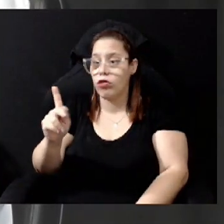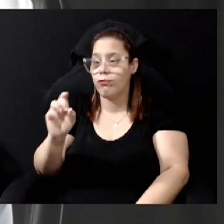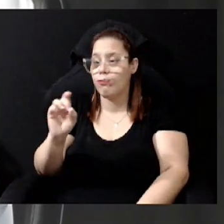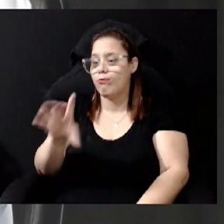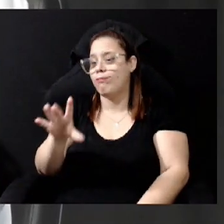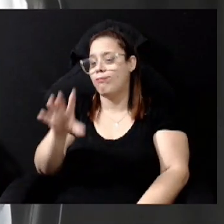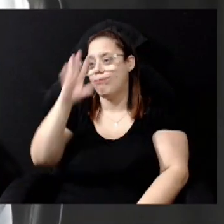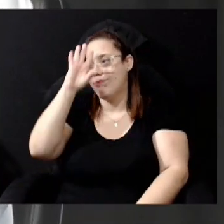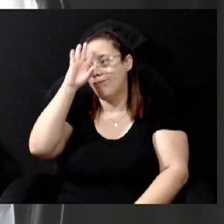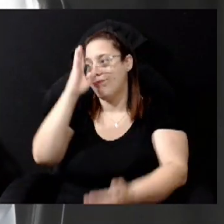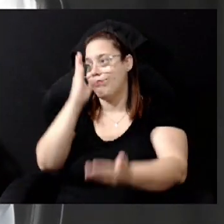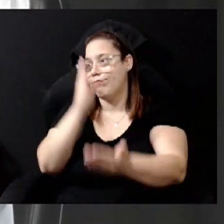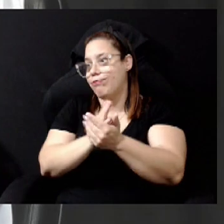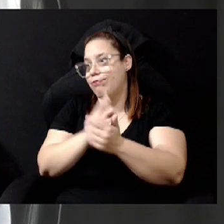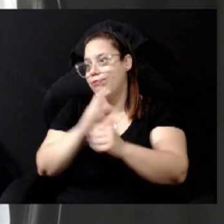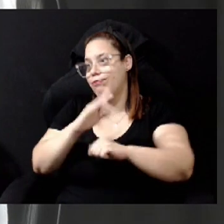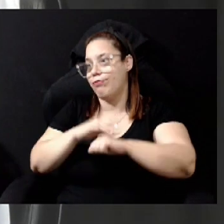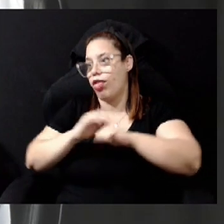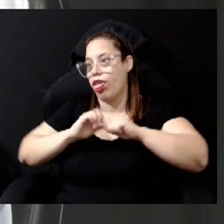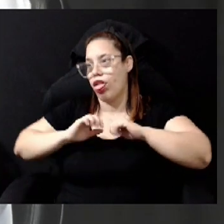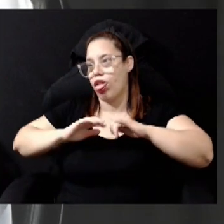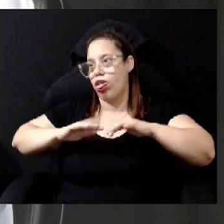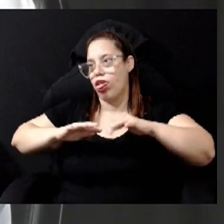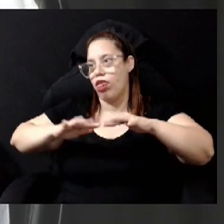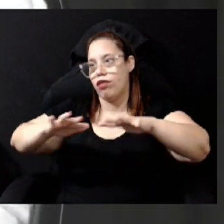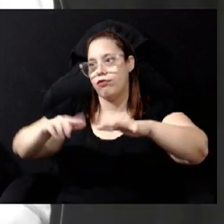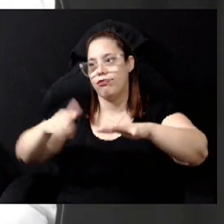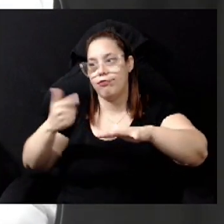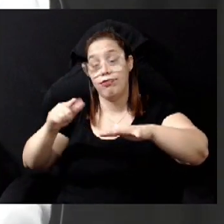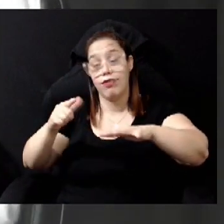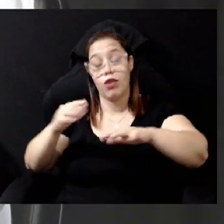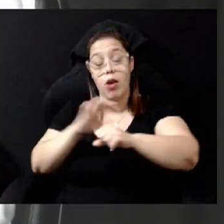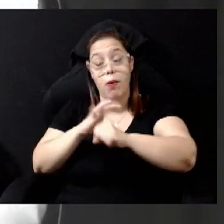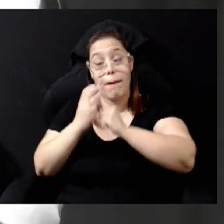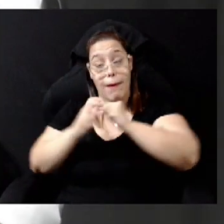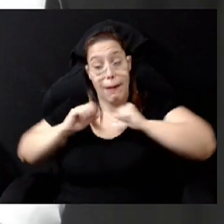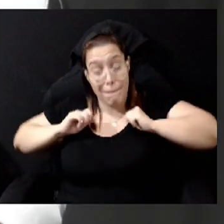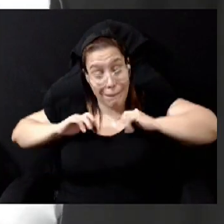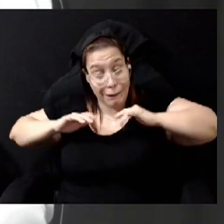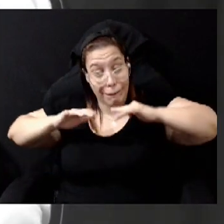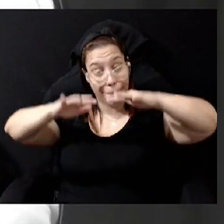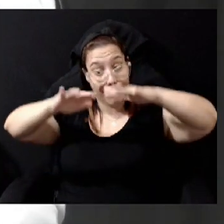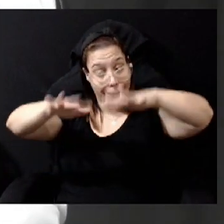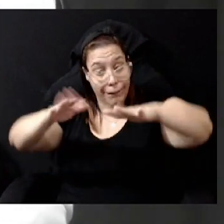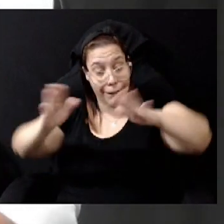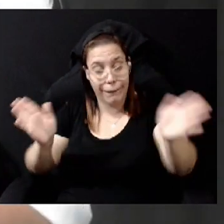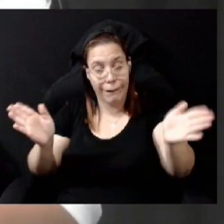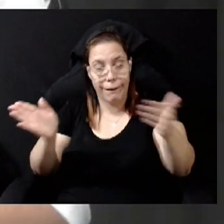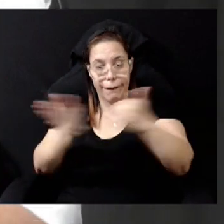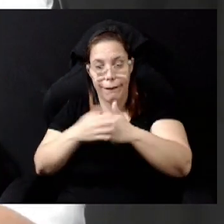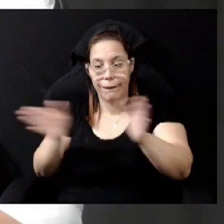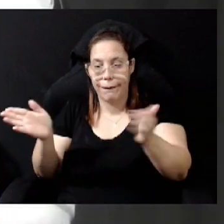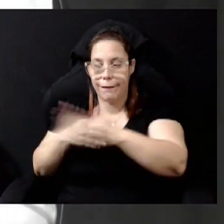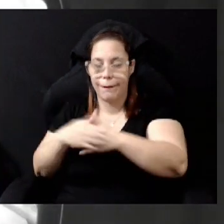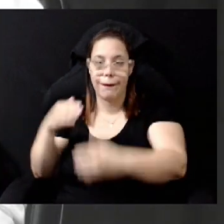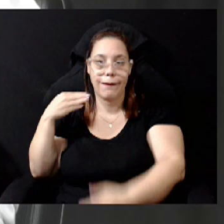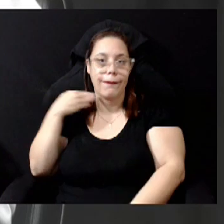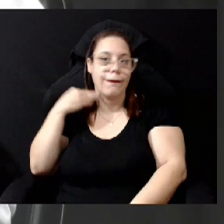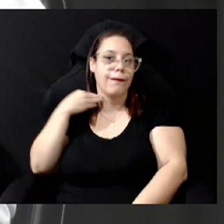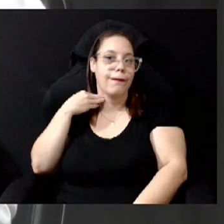uma epidemia, que ainda não era uma pandemia, os bancos fechariam as portas e deixariam a negociação